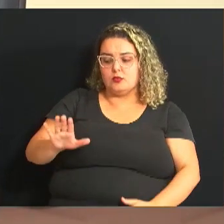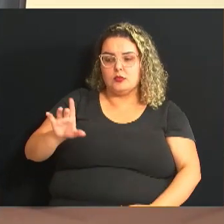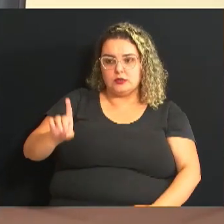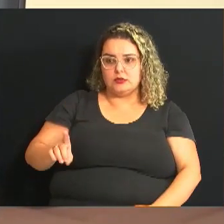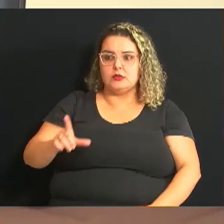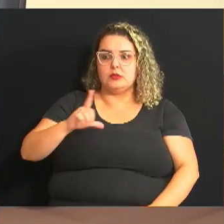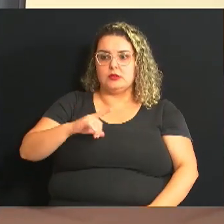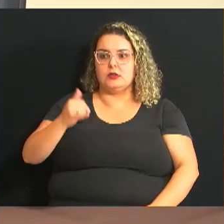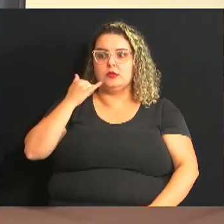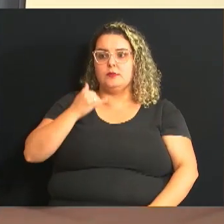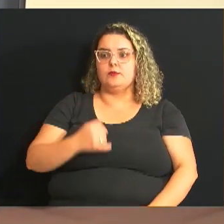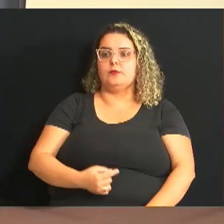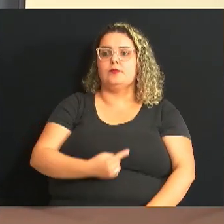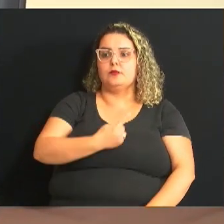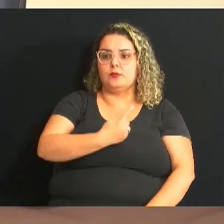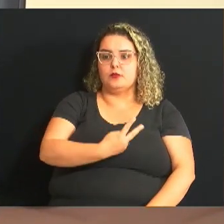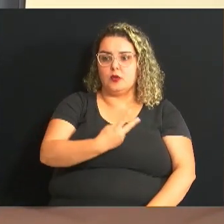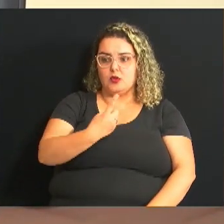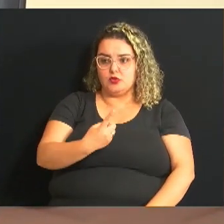tem o telefone,